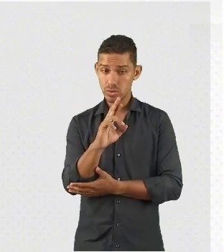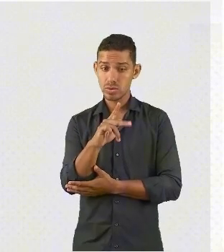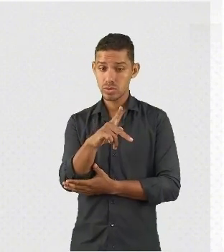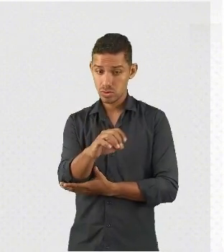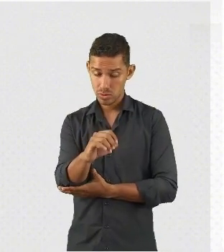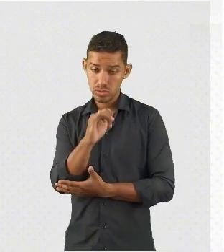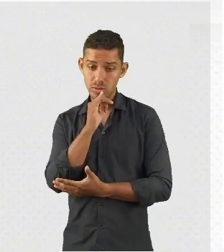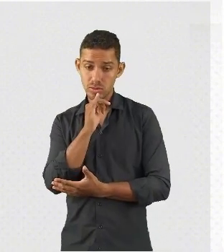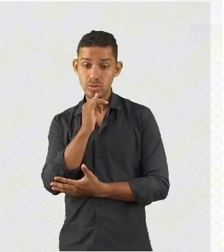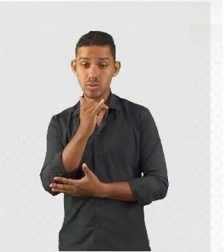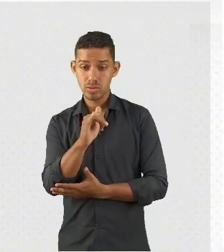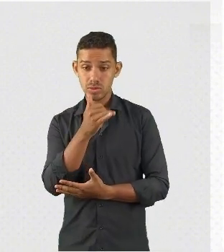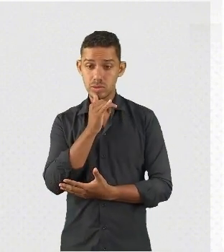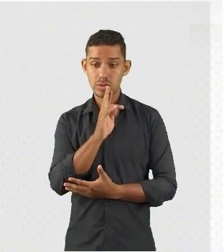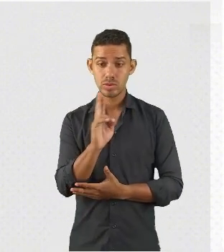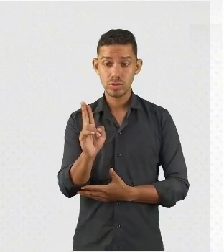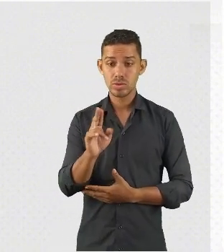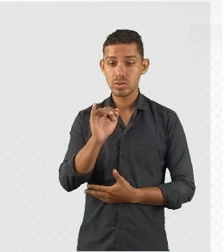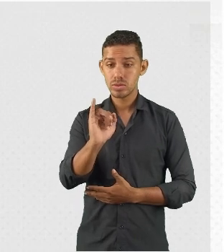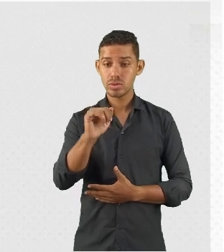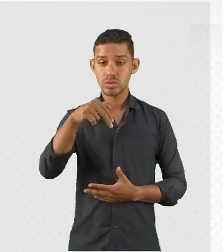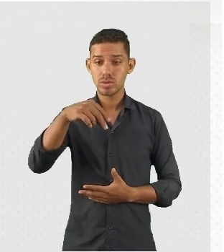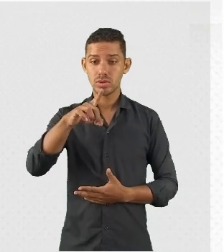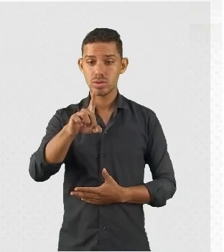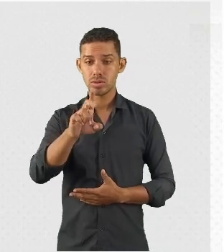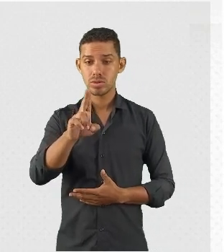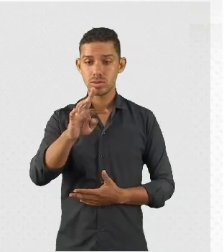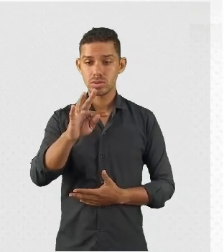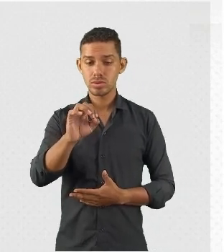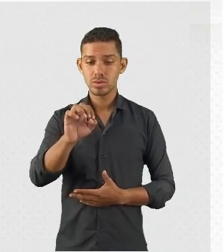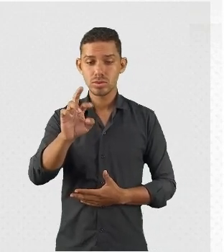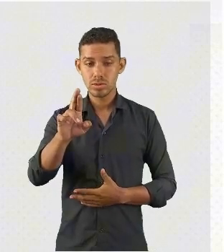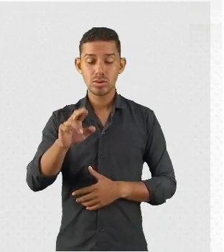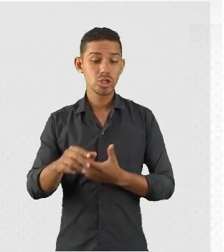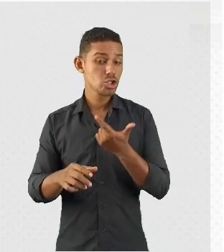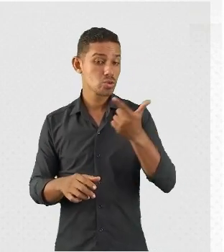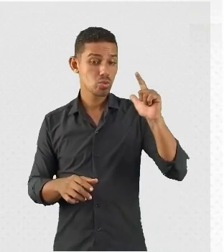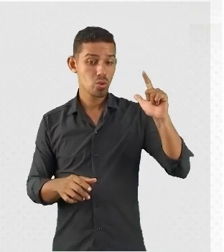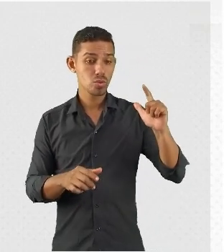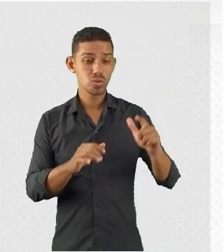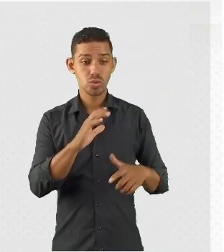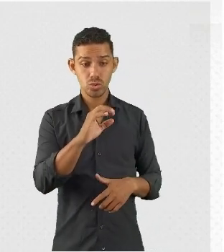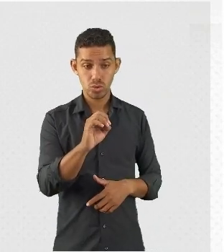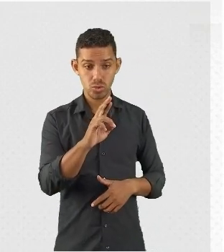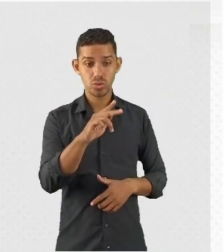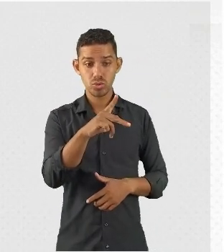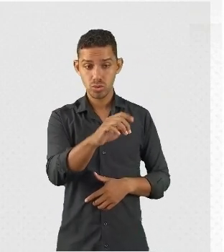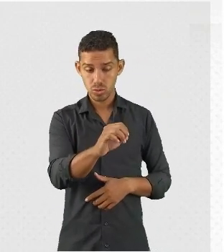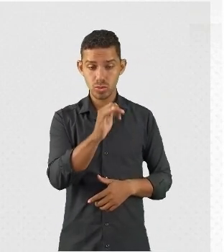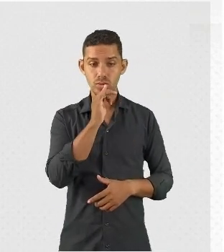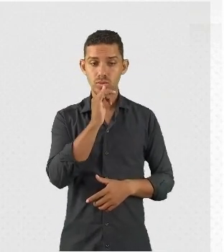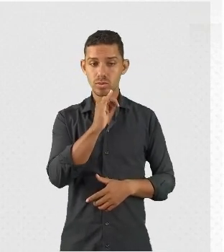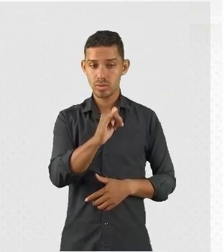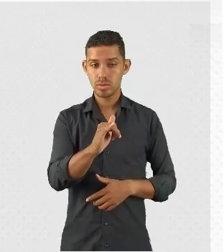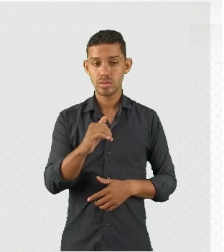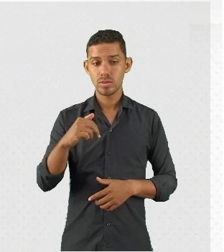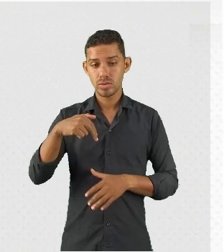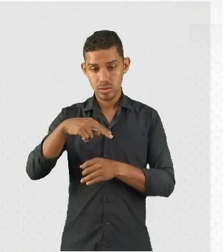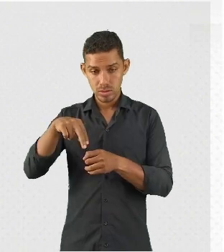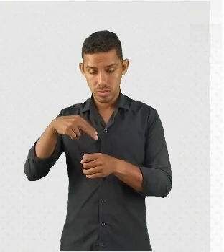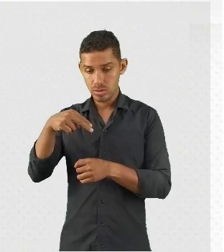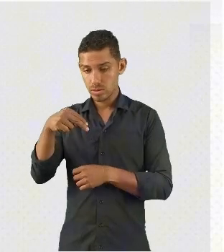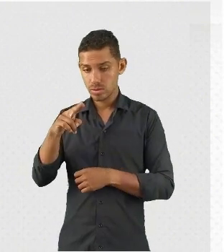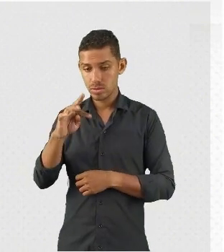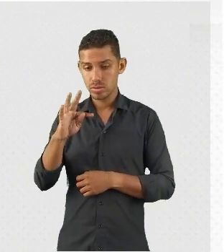de indutor, de um outro corpo, de outro condutor eletricamente neutro, chamado de